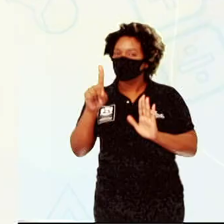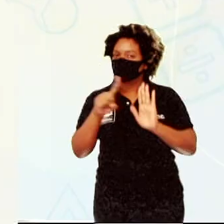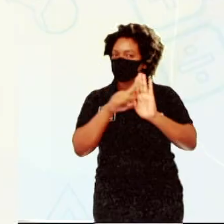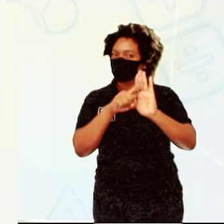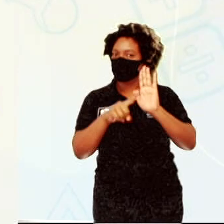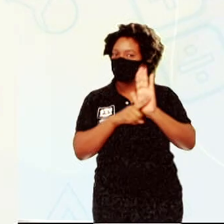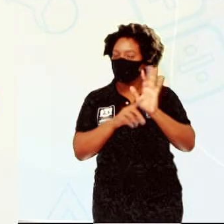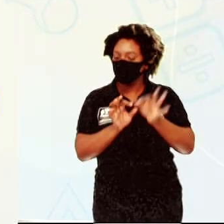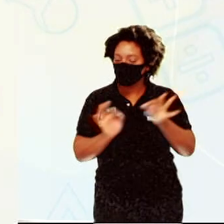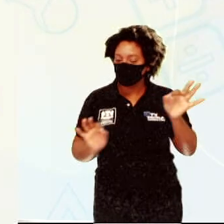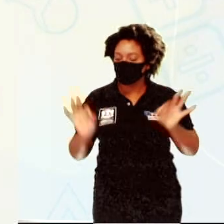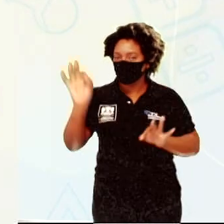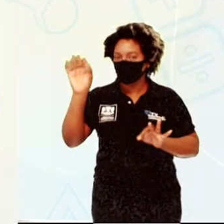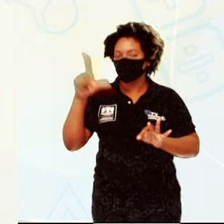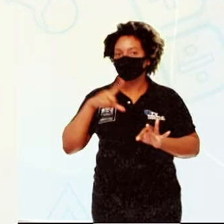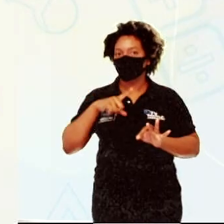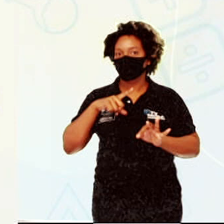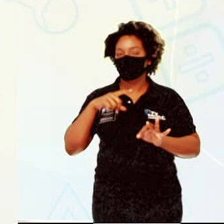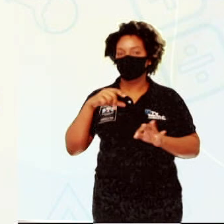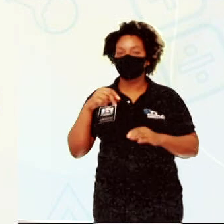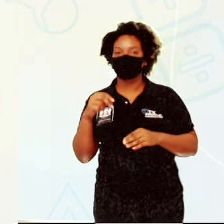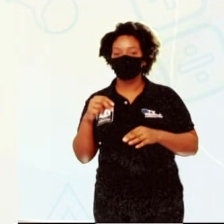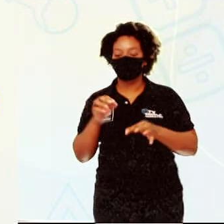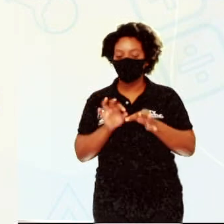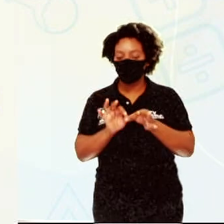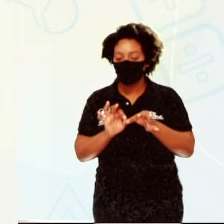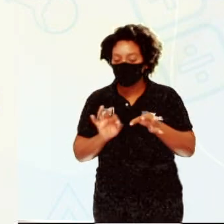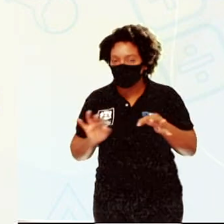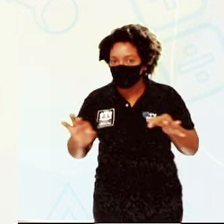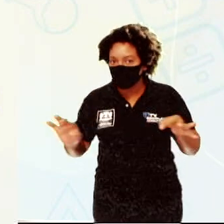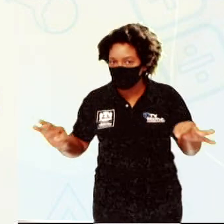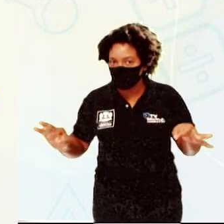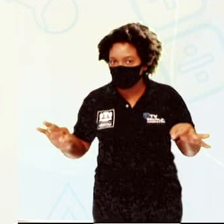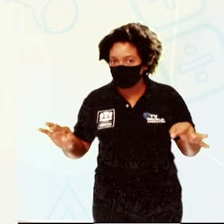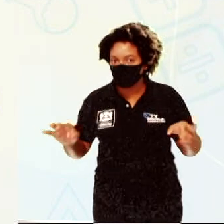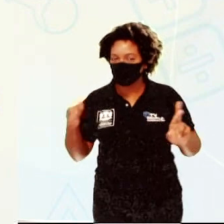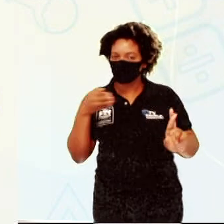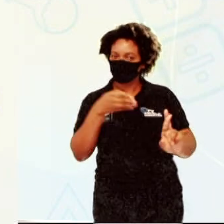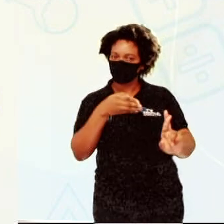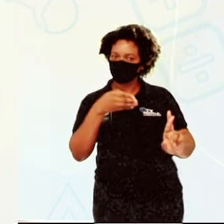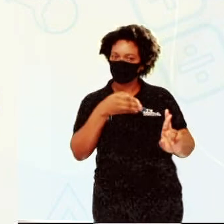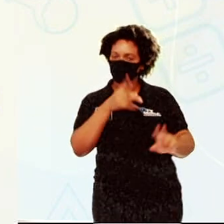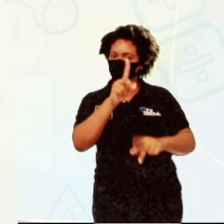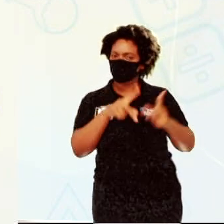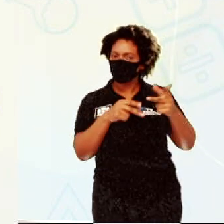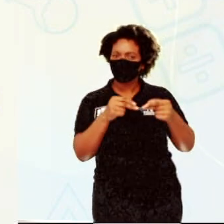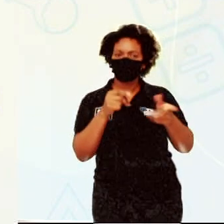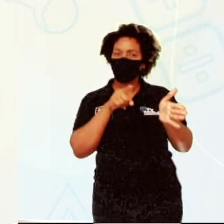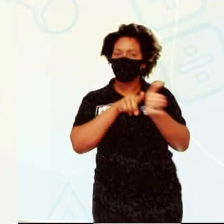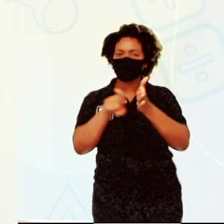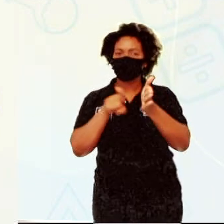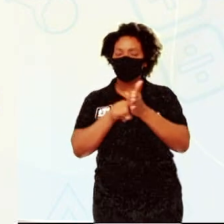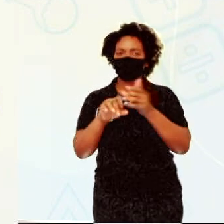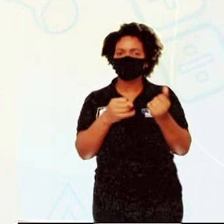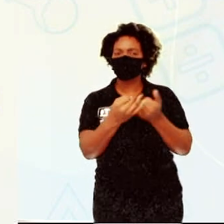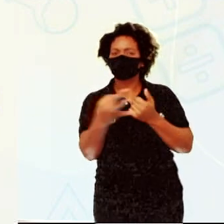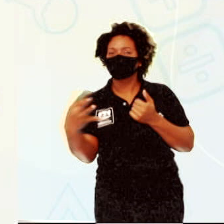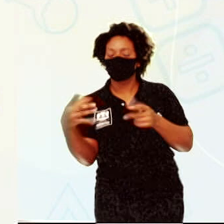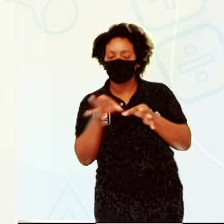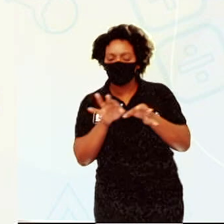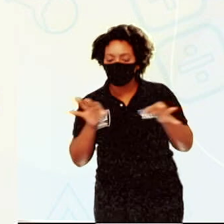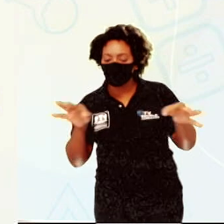comprimento, nós temos o metro. Geralmente nos referimos a alguma coisa perguntando quantos metros essa coisa